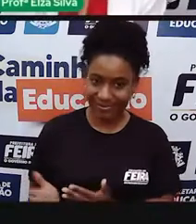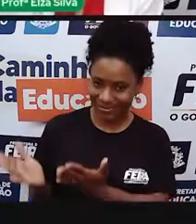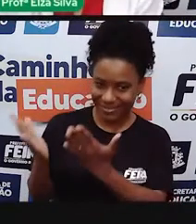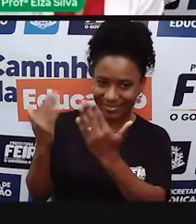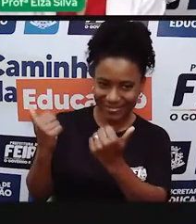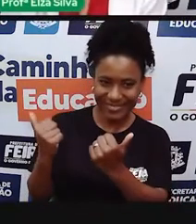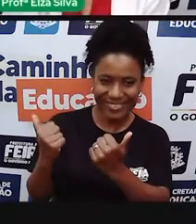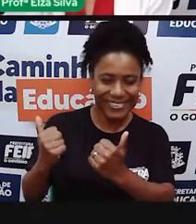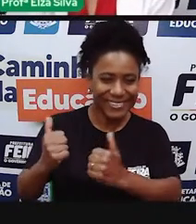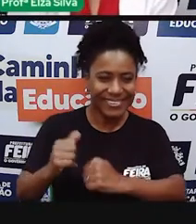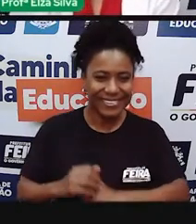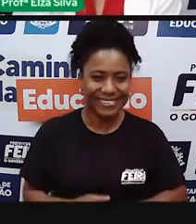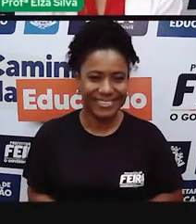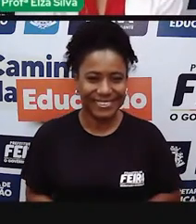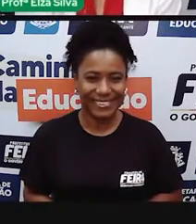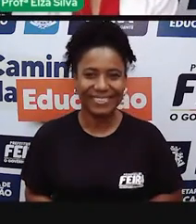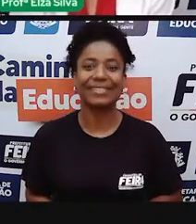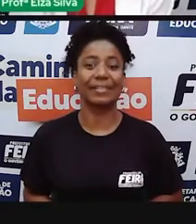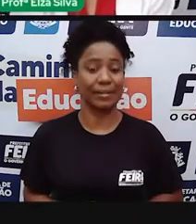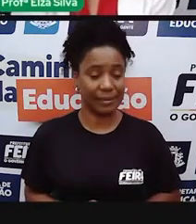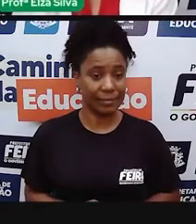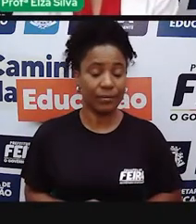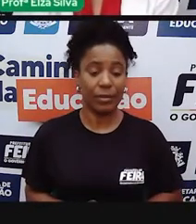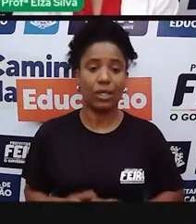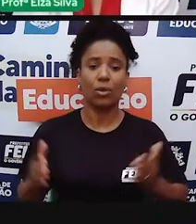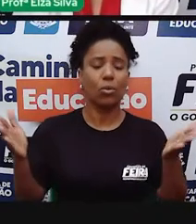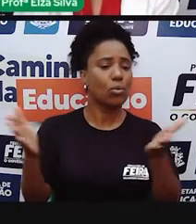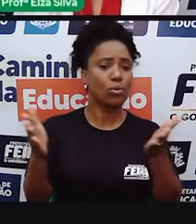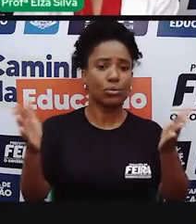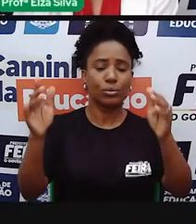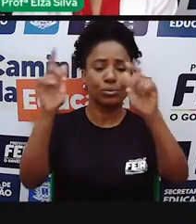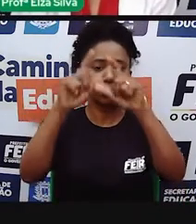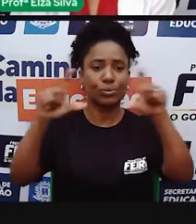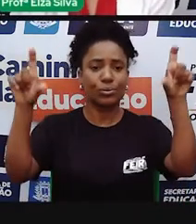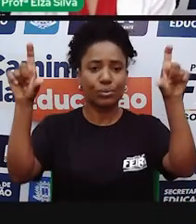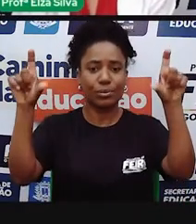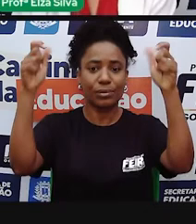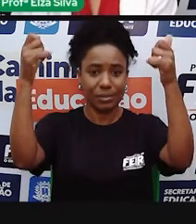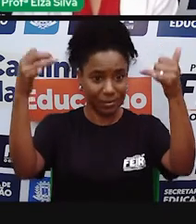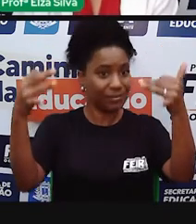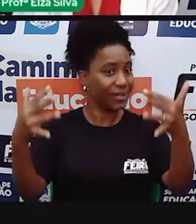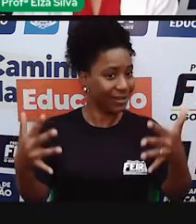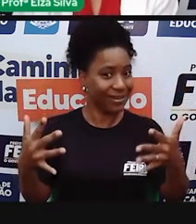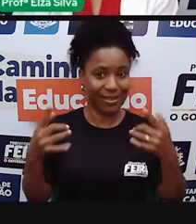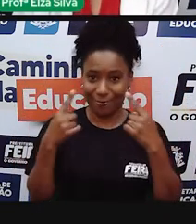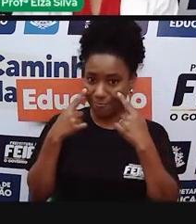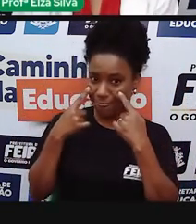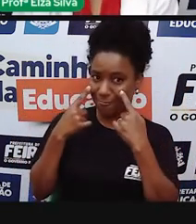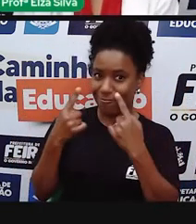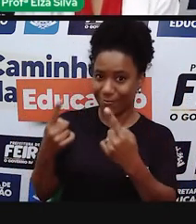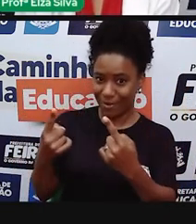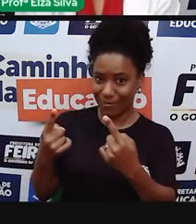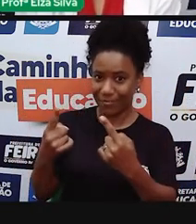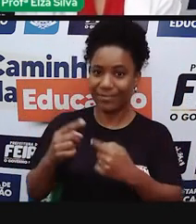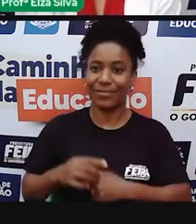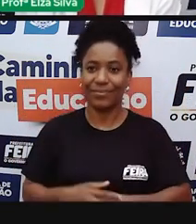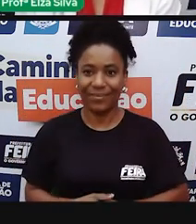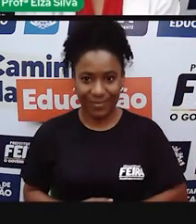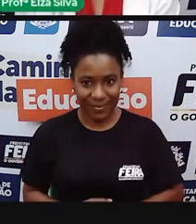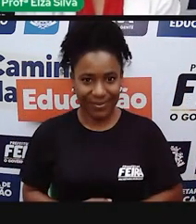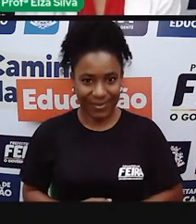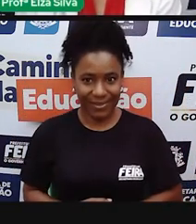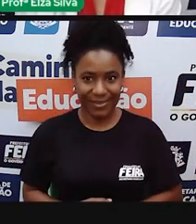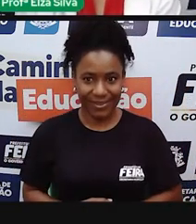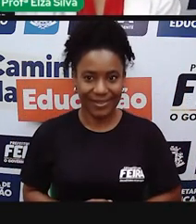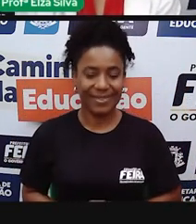juntos. E o tema de nossa aula de hoje? Very, very interesting. It's very interesting. É